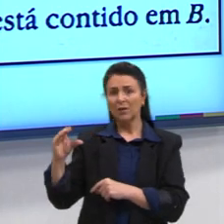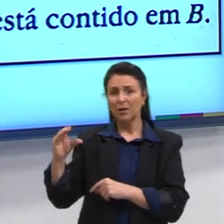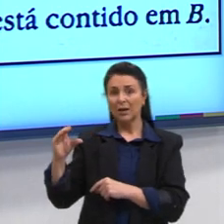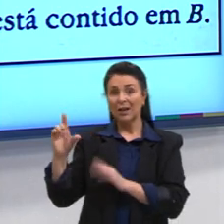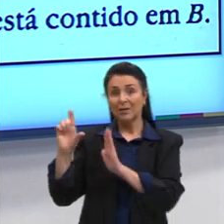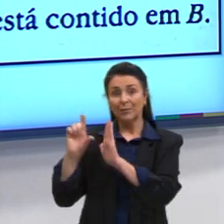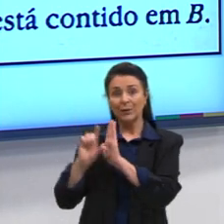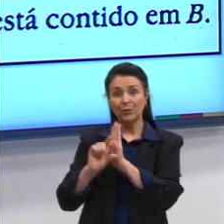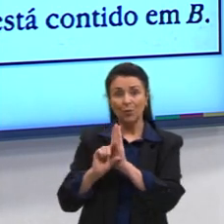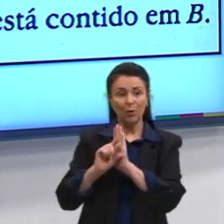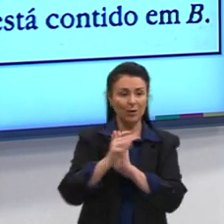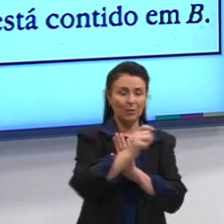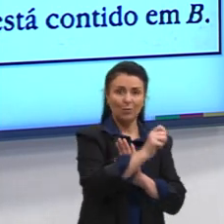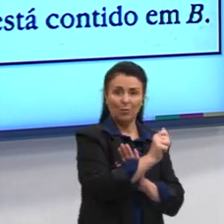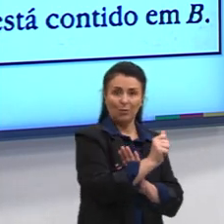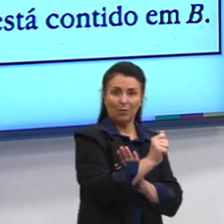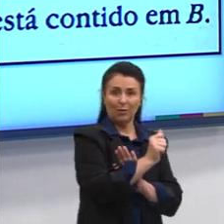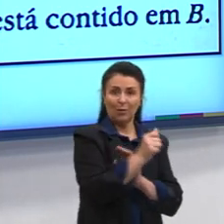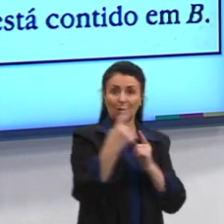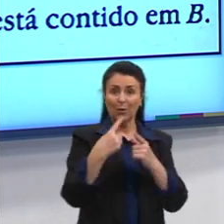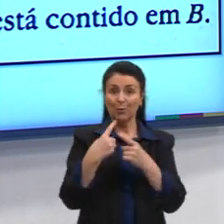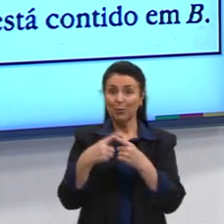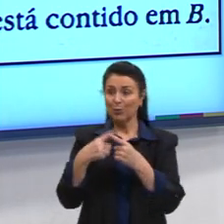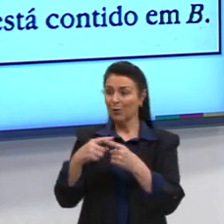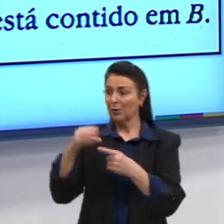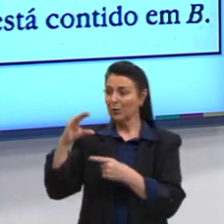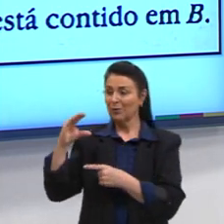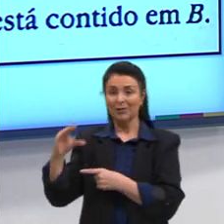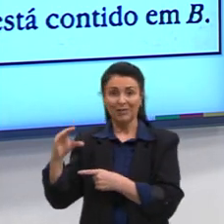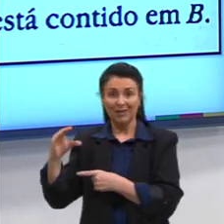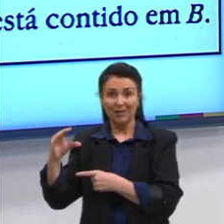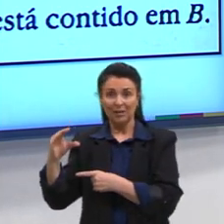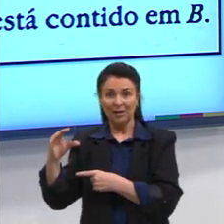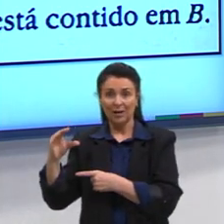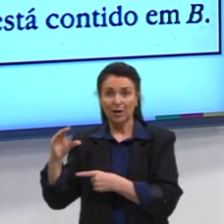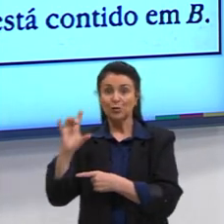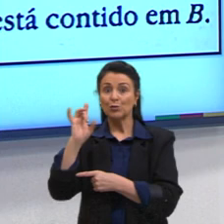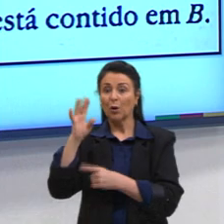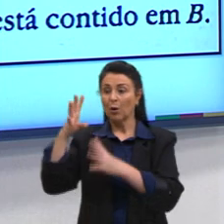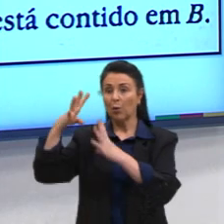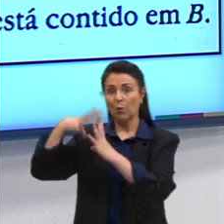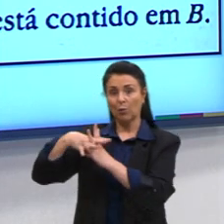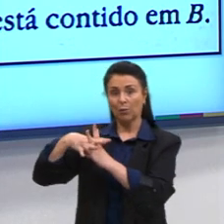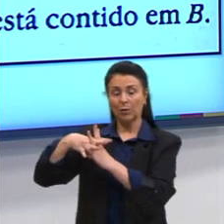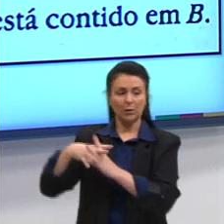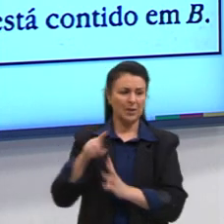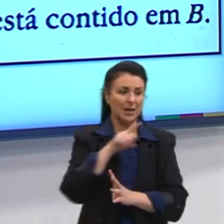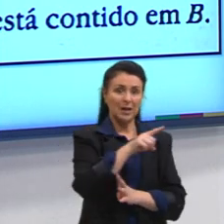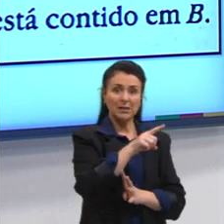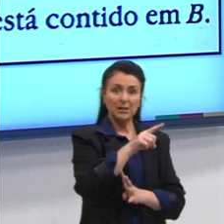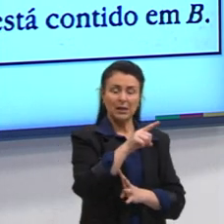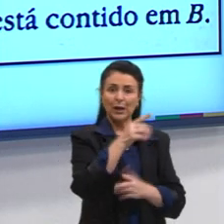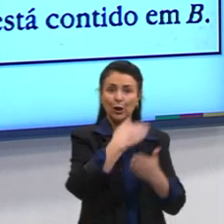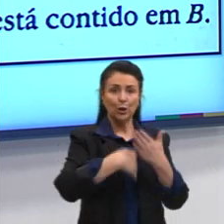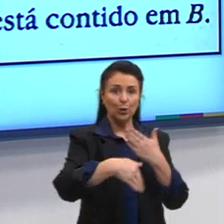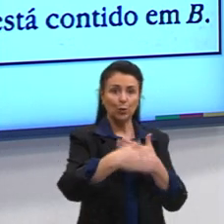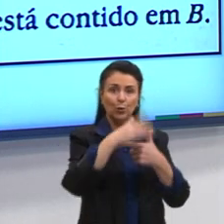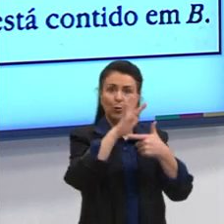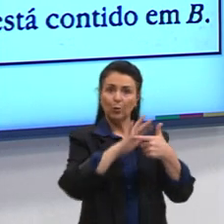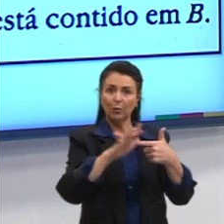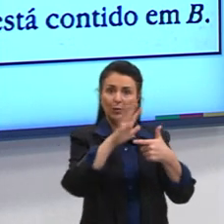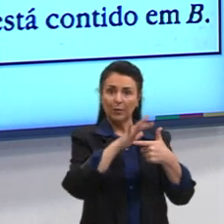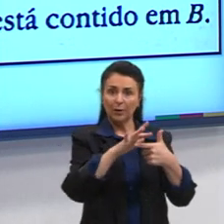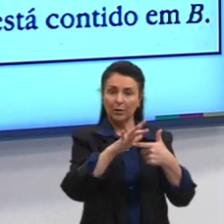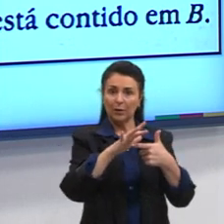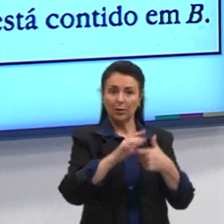que um conjunto ahn porque o conjunto será são só as consoantes e o conjunto ai todo alfabeto então o conjunto ahn não está